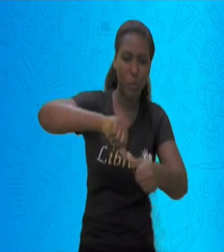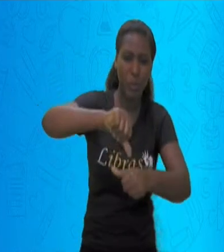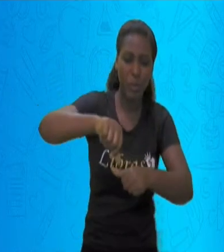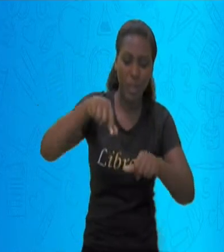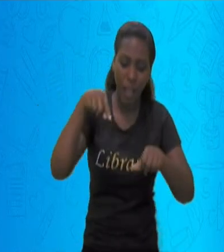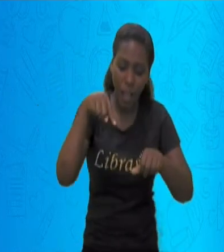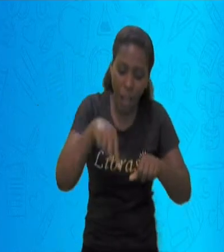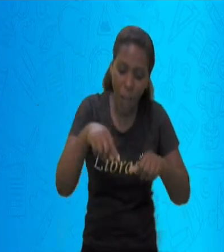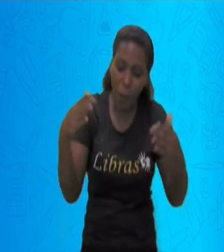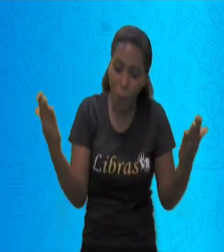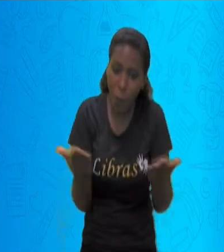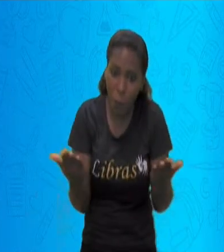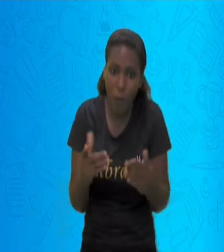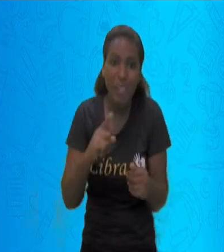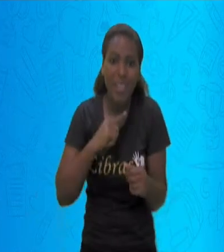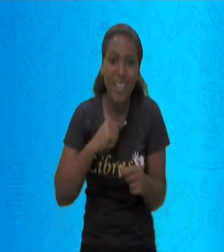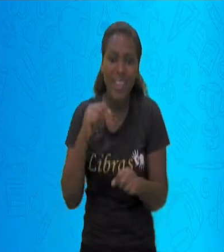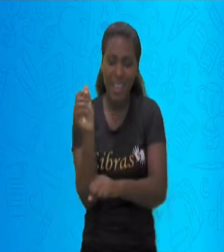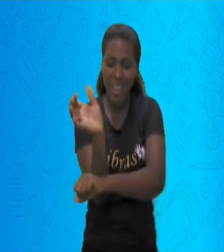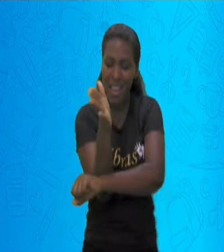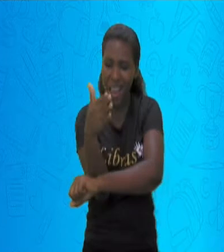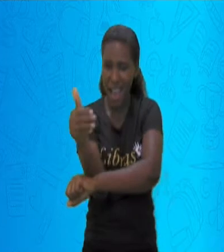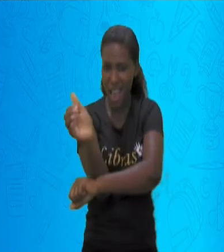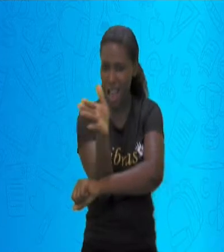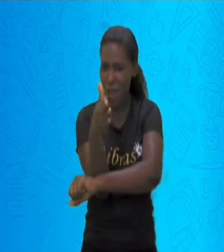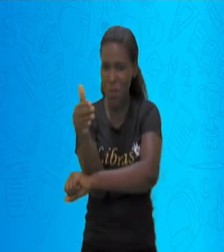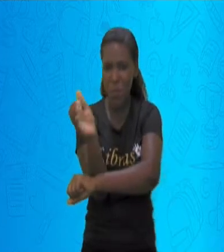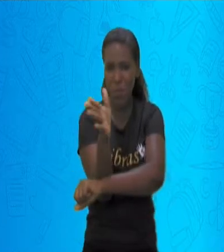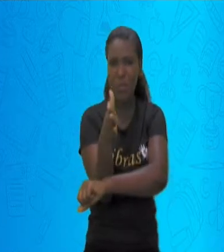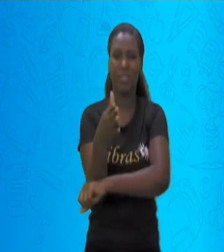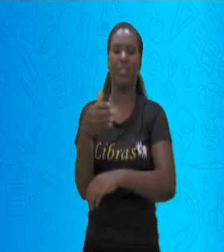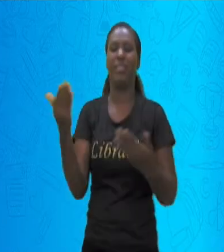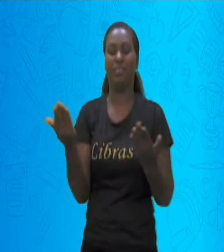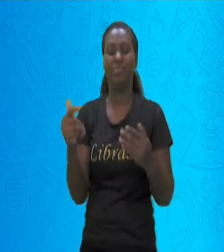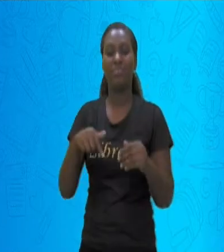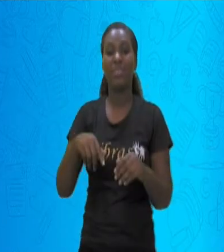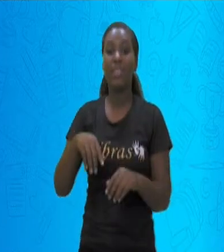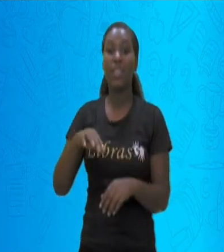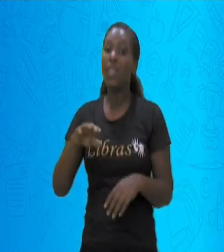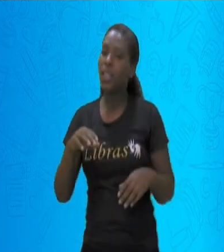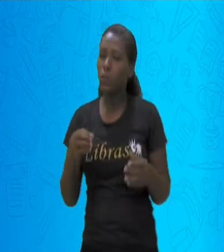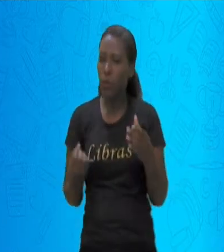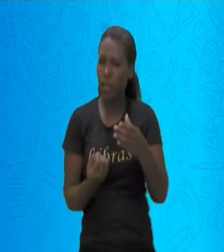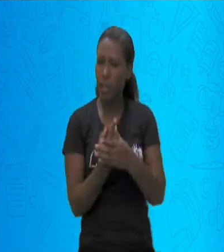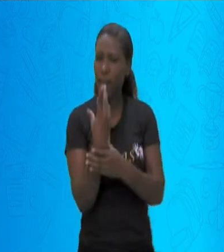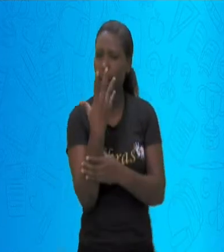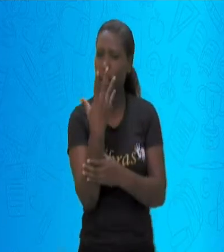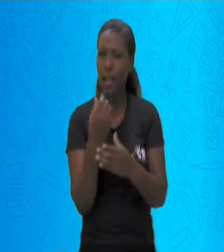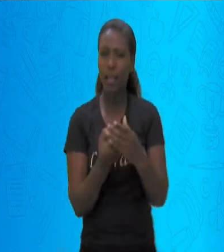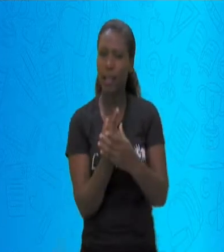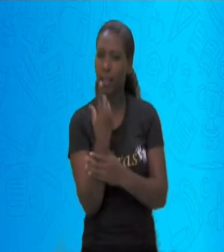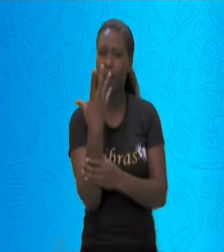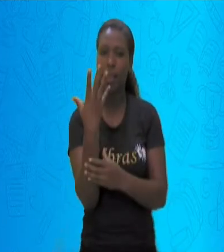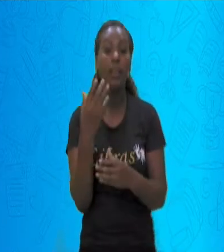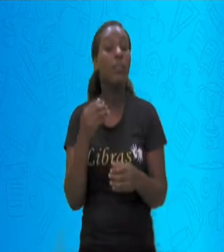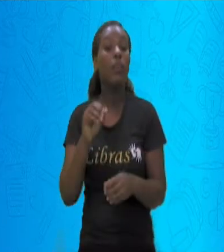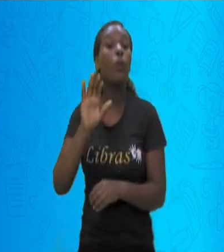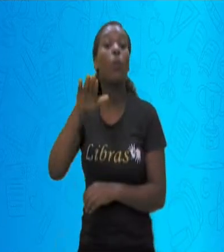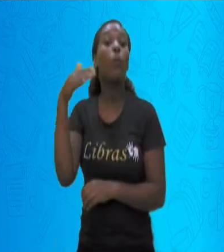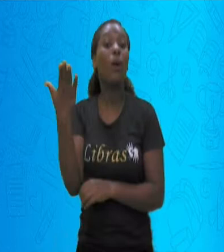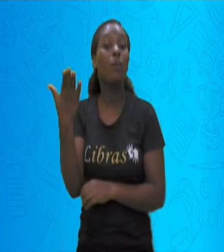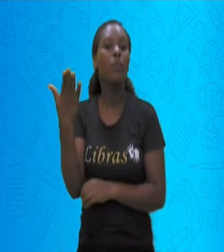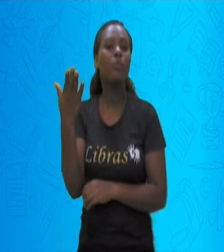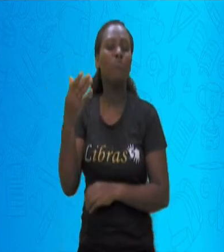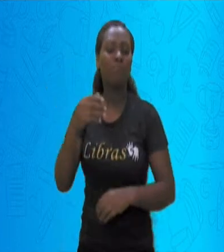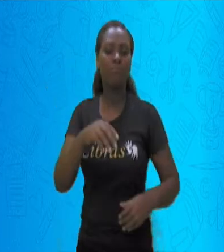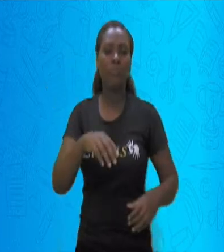ela foi criada logo após a proclamação da República. Acontecimento que ocorreu em 15 de